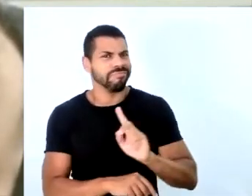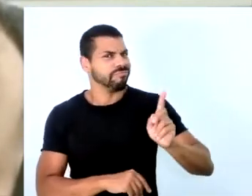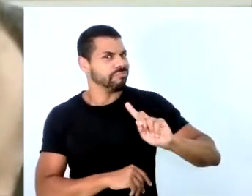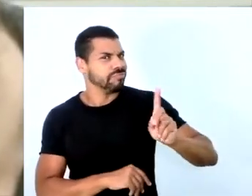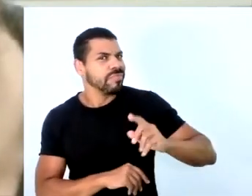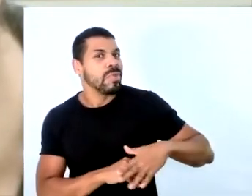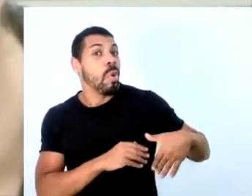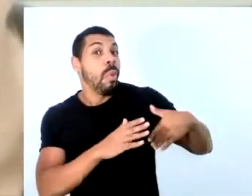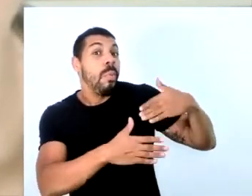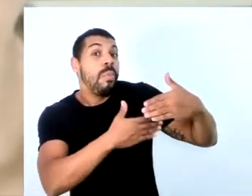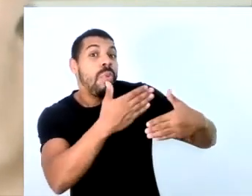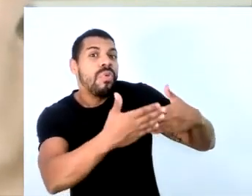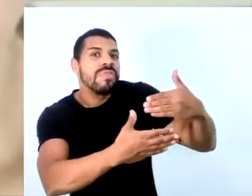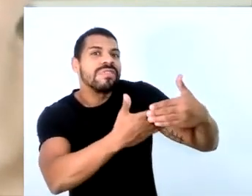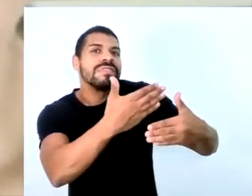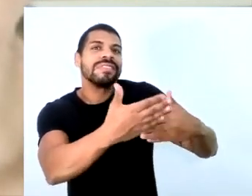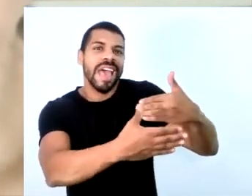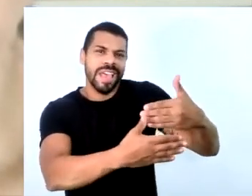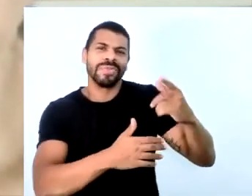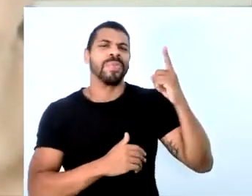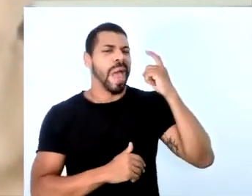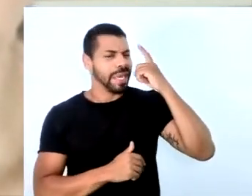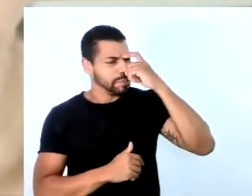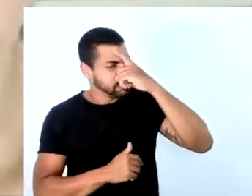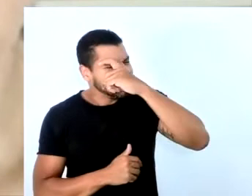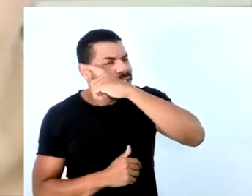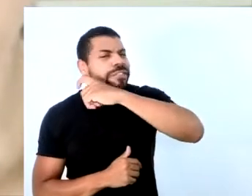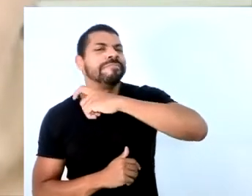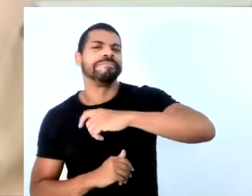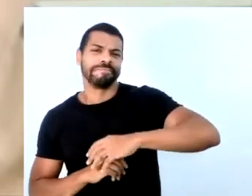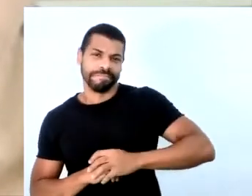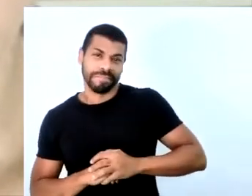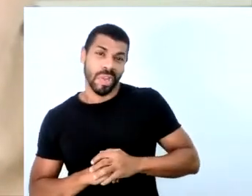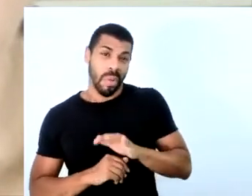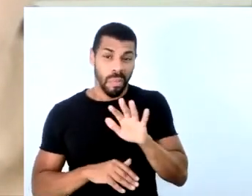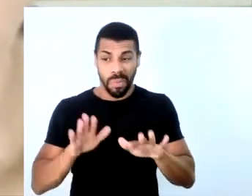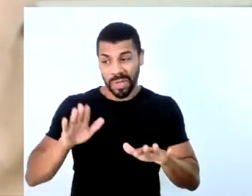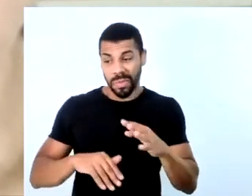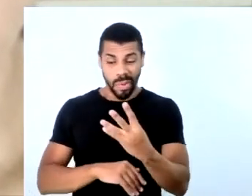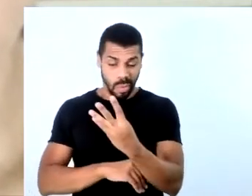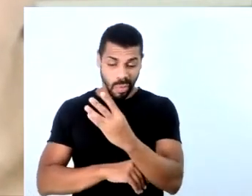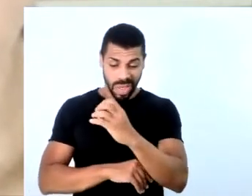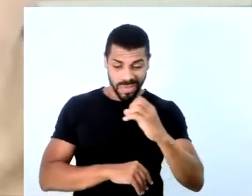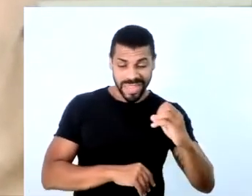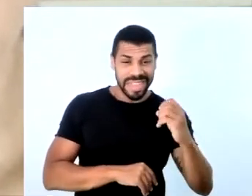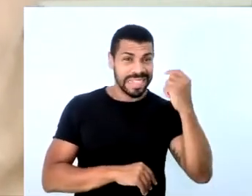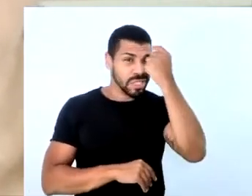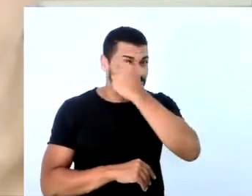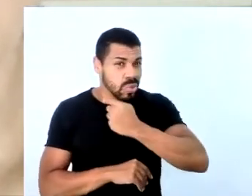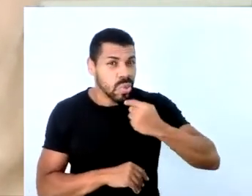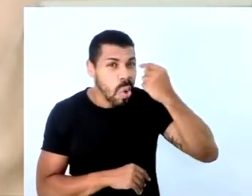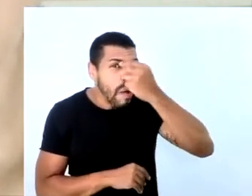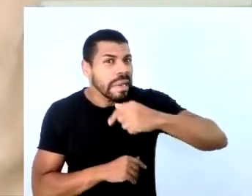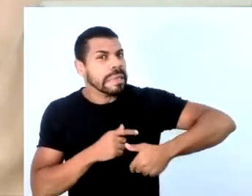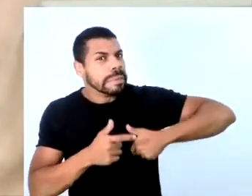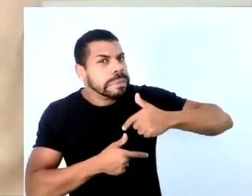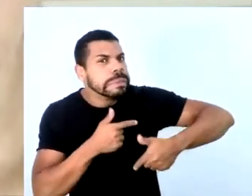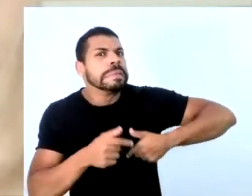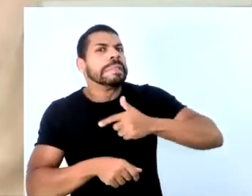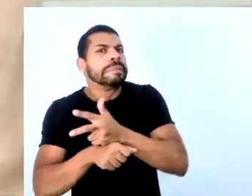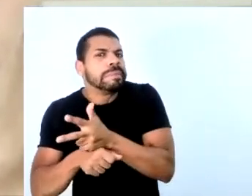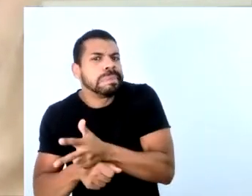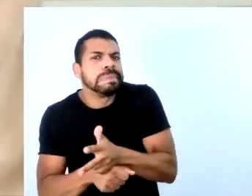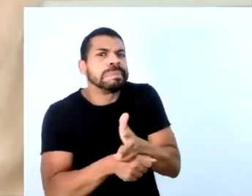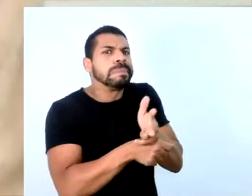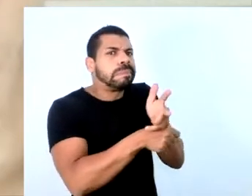só, cola aqui, monta aqui, entrega aqui e está pronto, sabe? Então, o processo, ele é difícil. Principalmente quando você tem 400